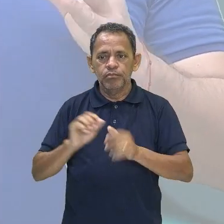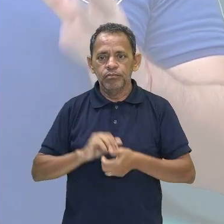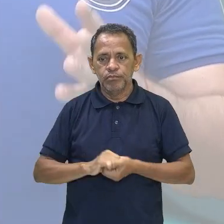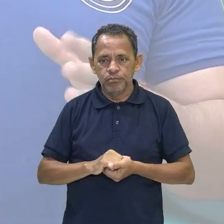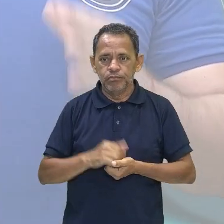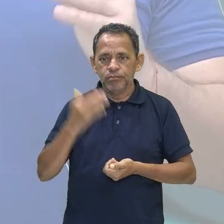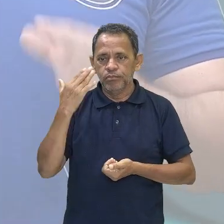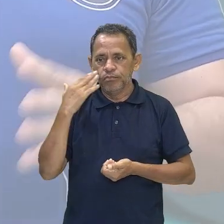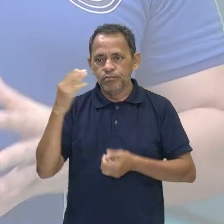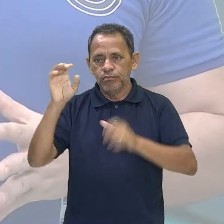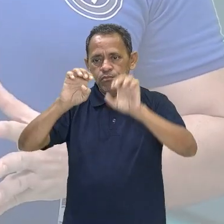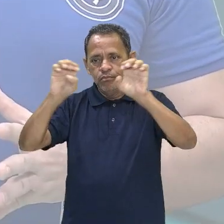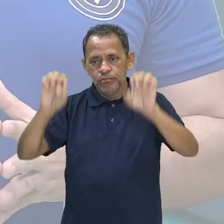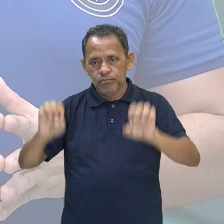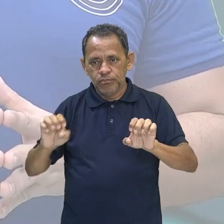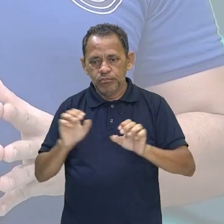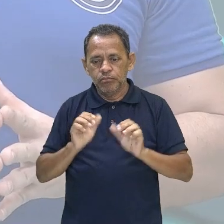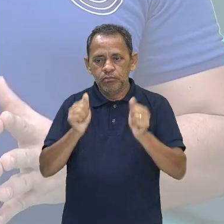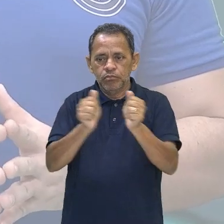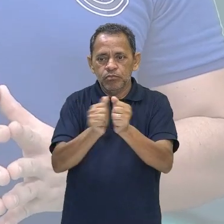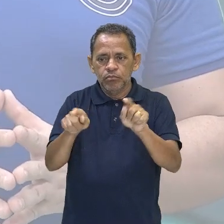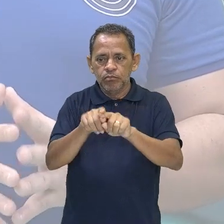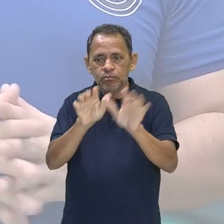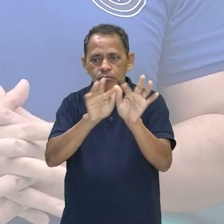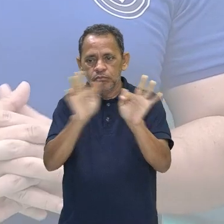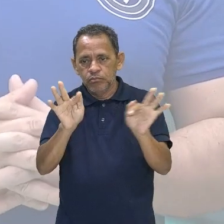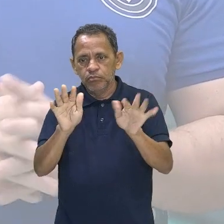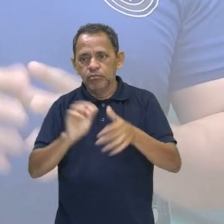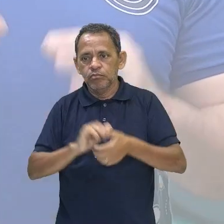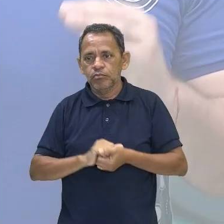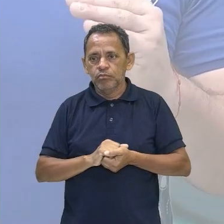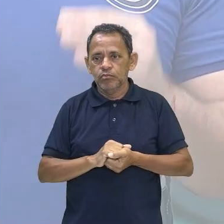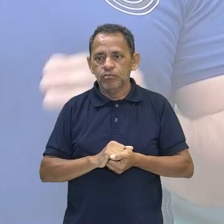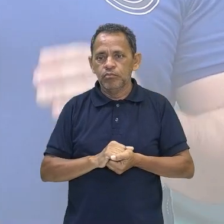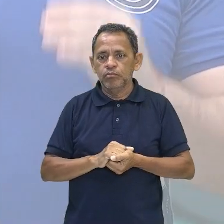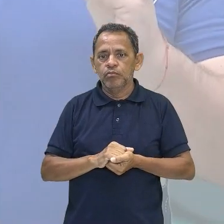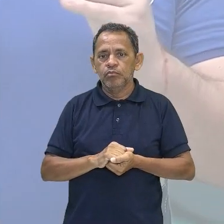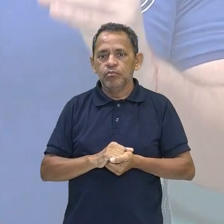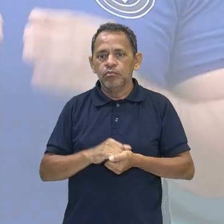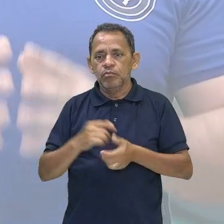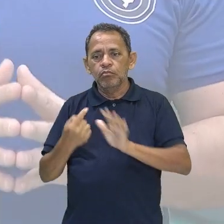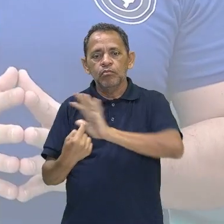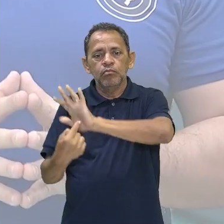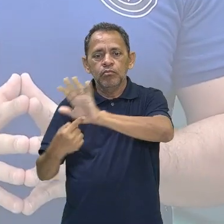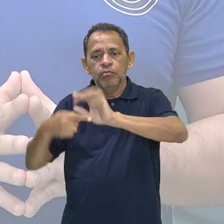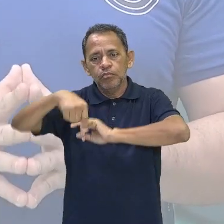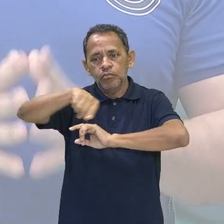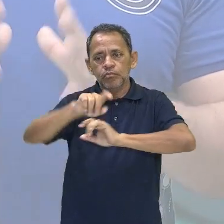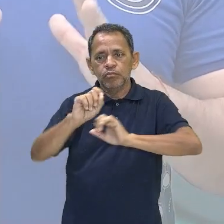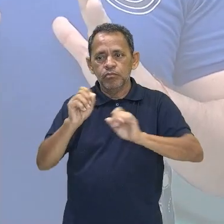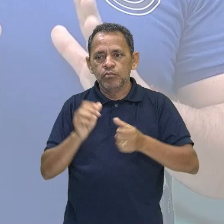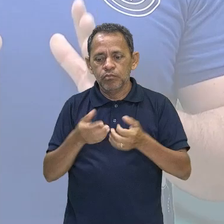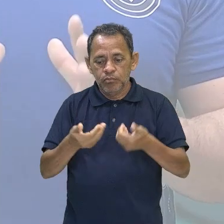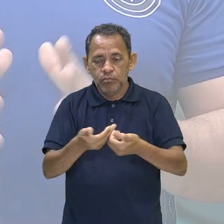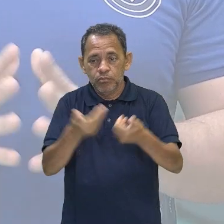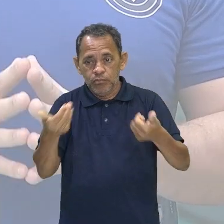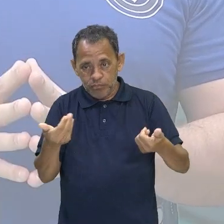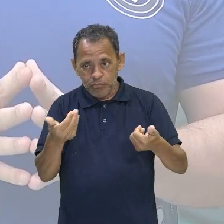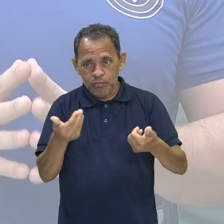aí a estrutura junto com as frases. Olha só. Agora eu trouxe para vocês aí bem separadinho, né, as